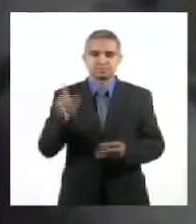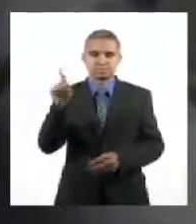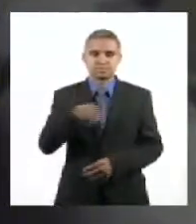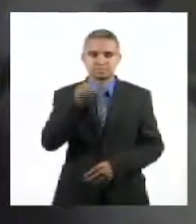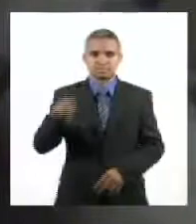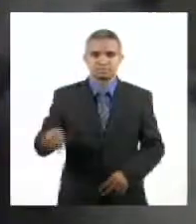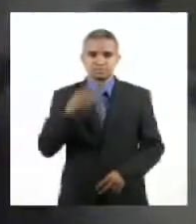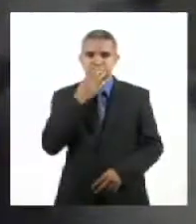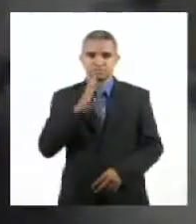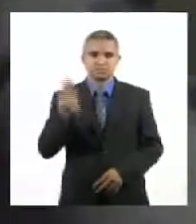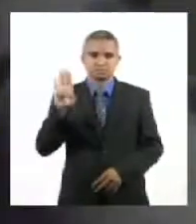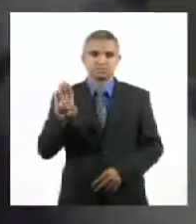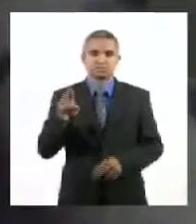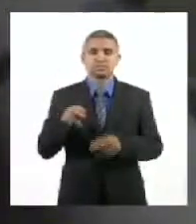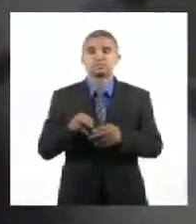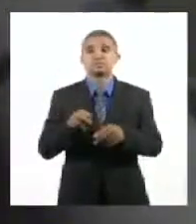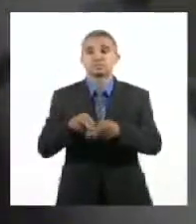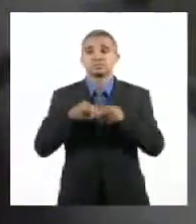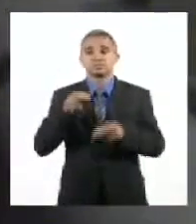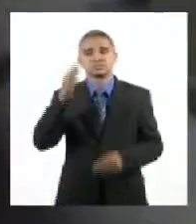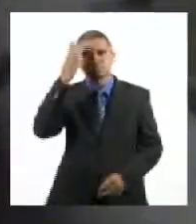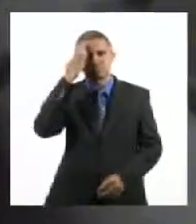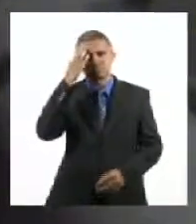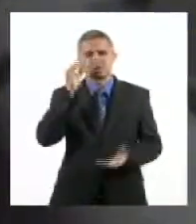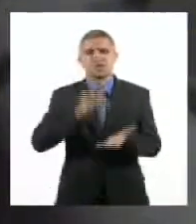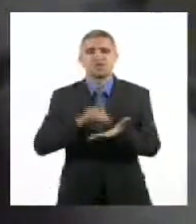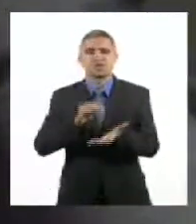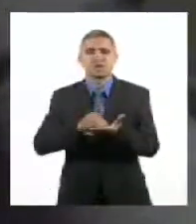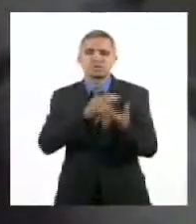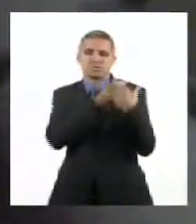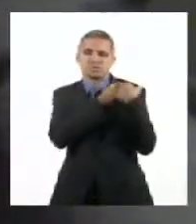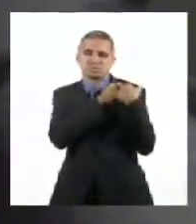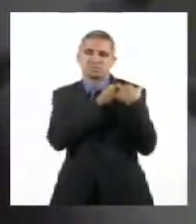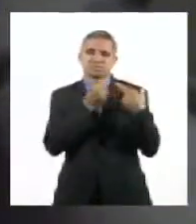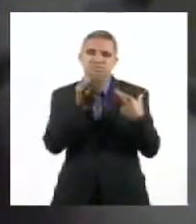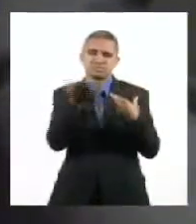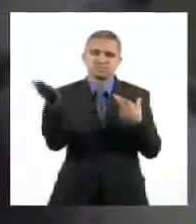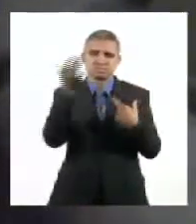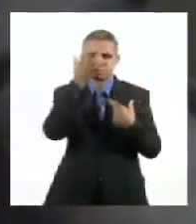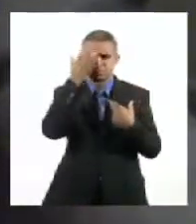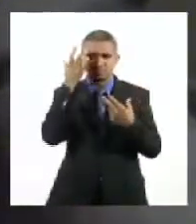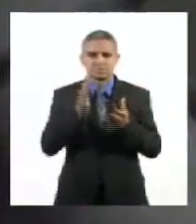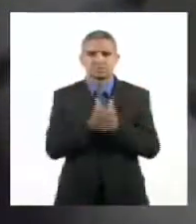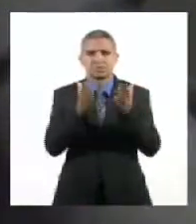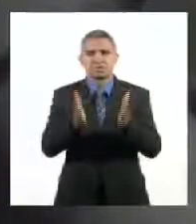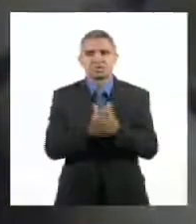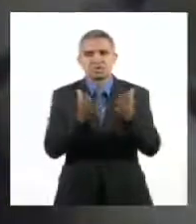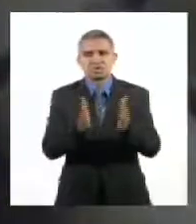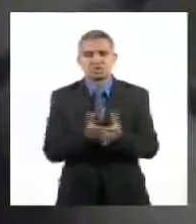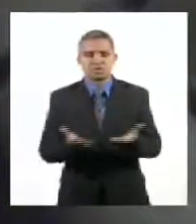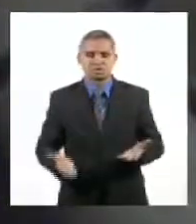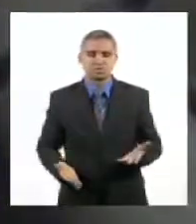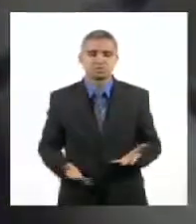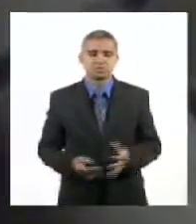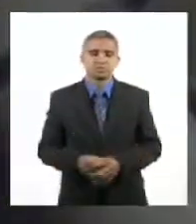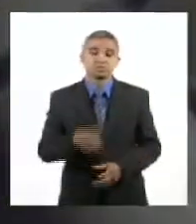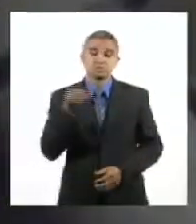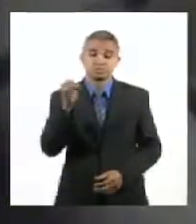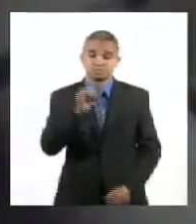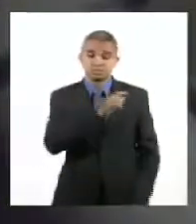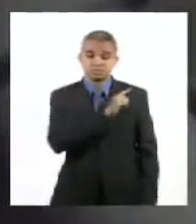falta de responsabilidade que o governador Flávio Dino vem tendo com os mais humildes e os mais carentes. Se o governador Flávio